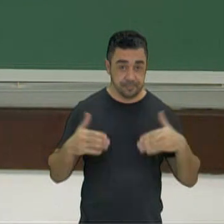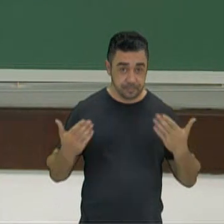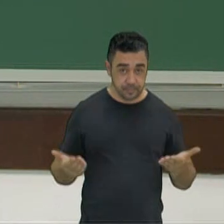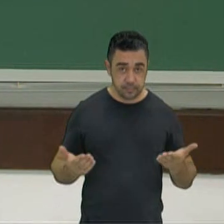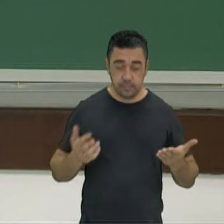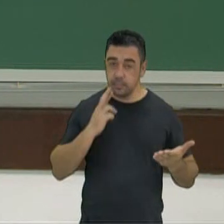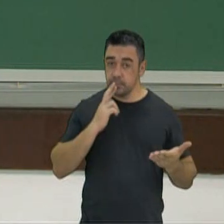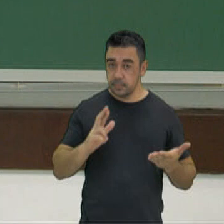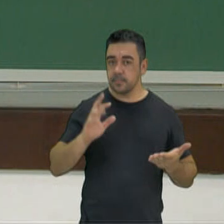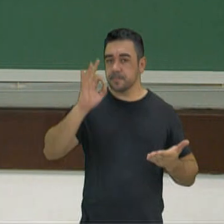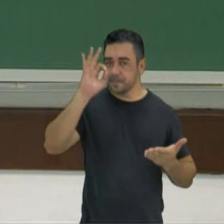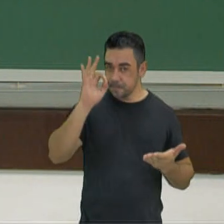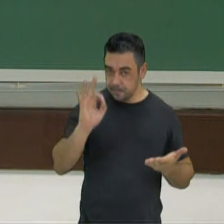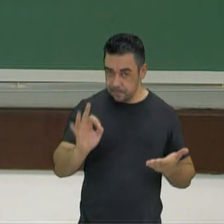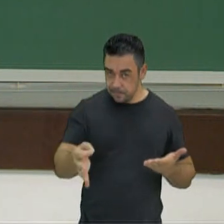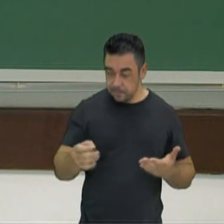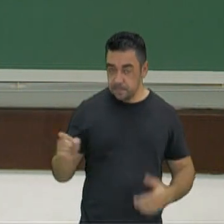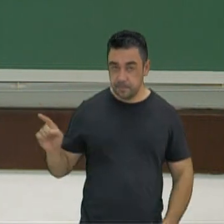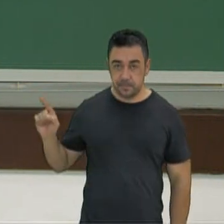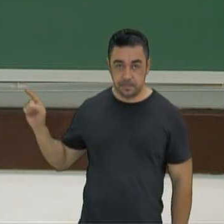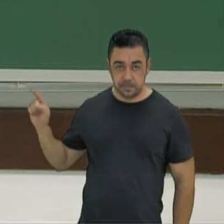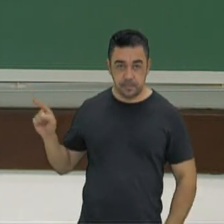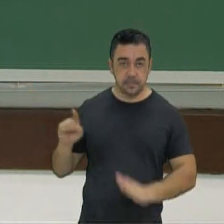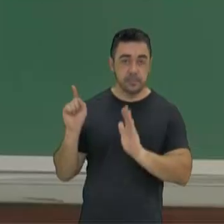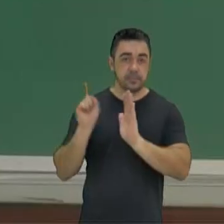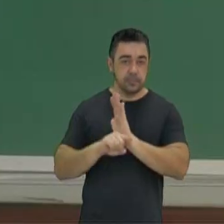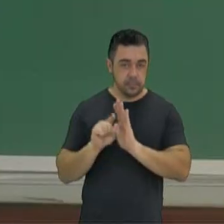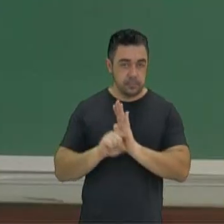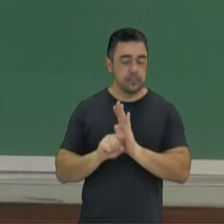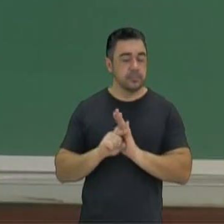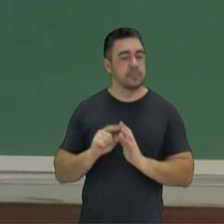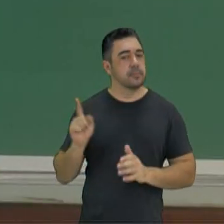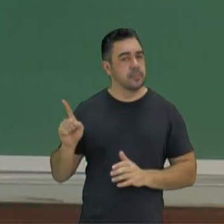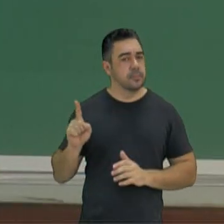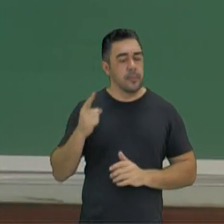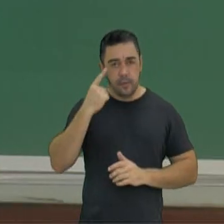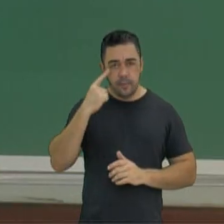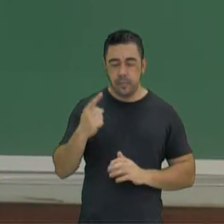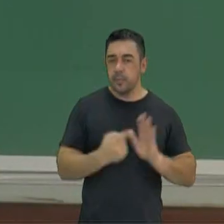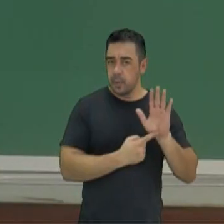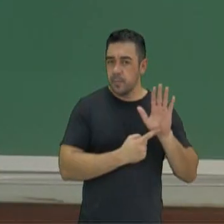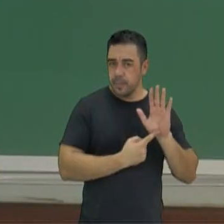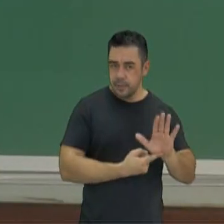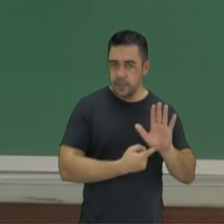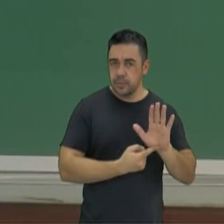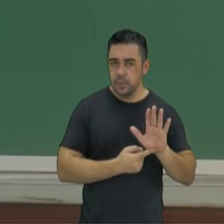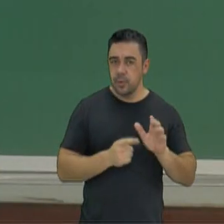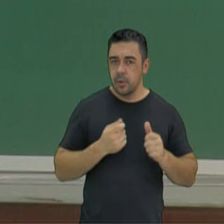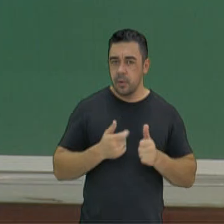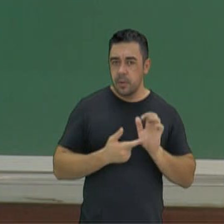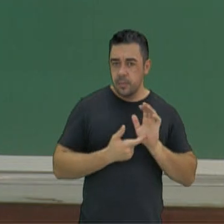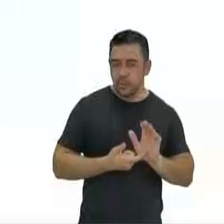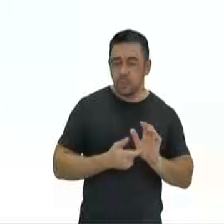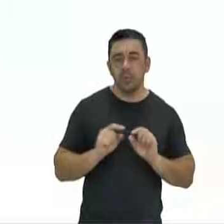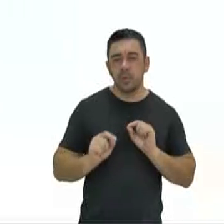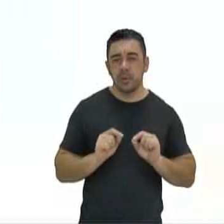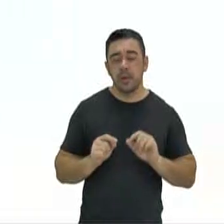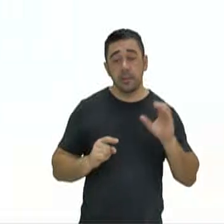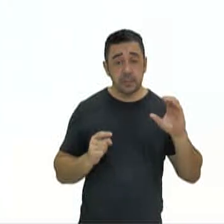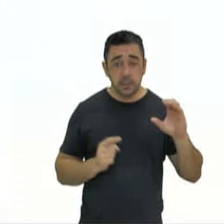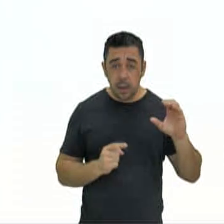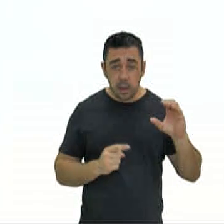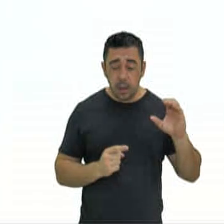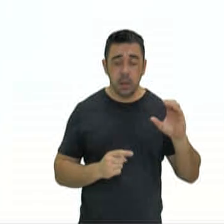Então, a alternativa mais adequada para essa questão, considerando o exposto aqui no início, é a letra